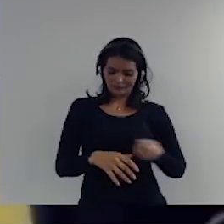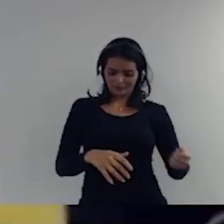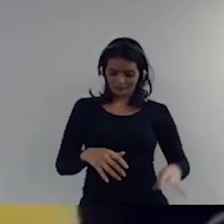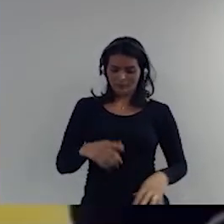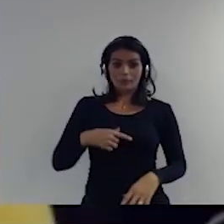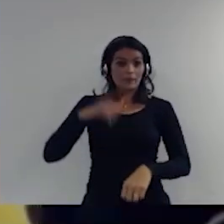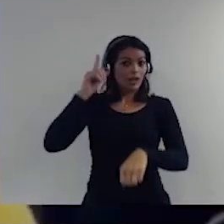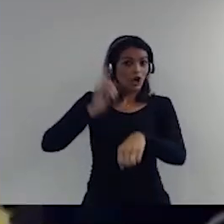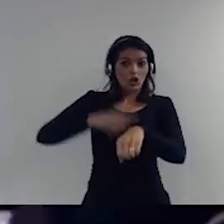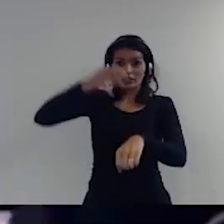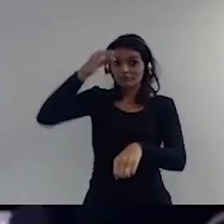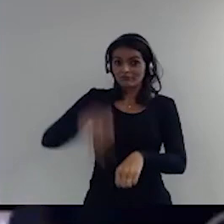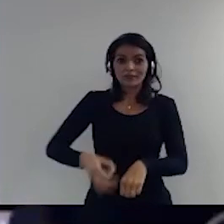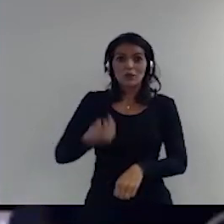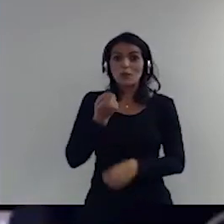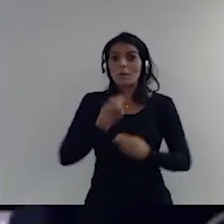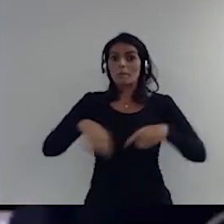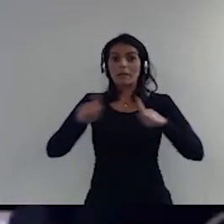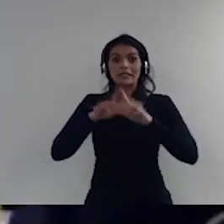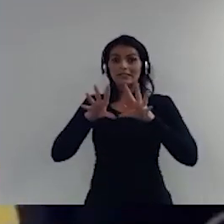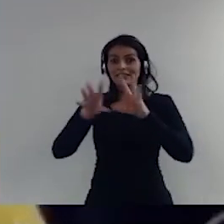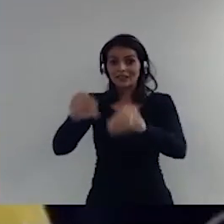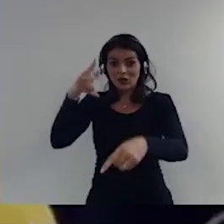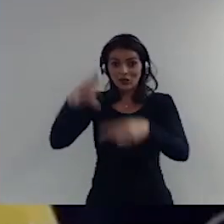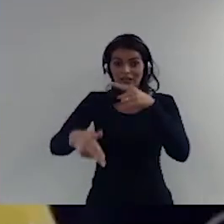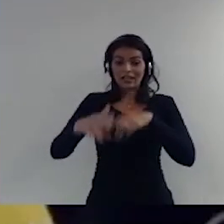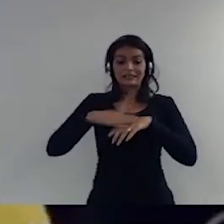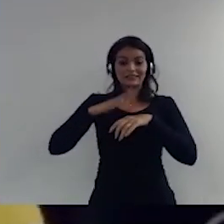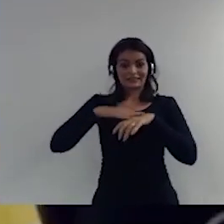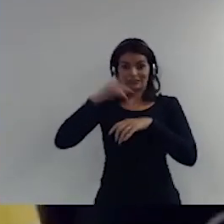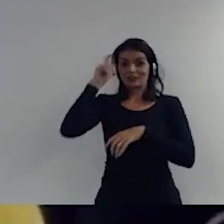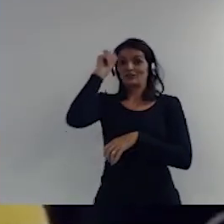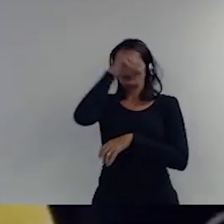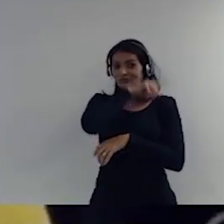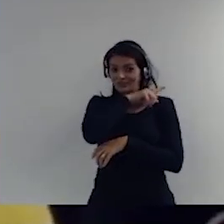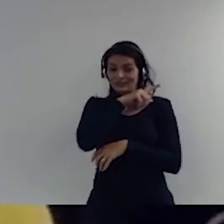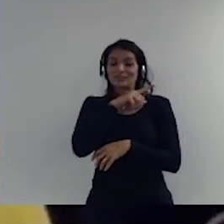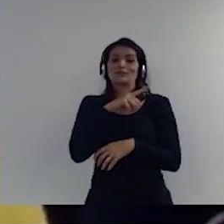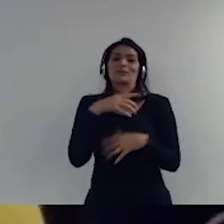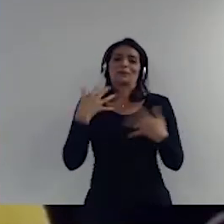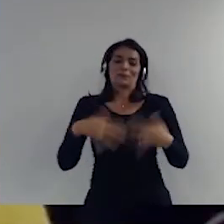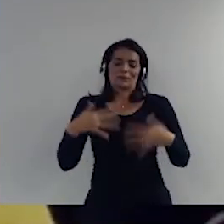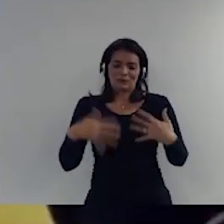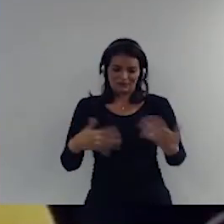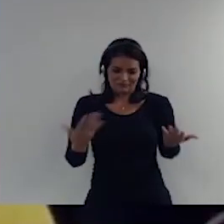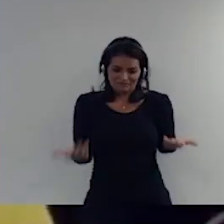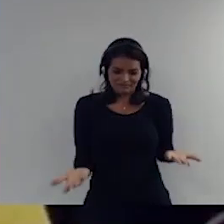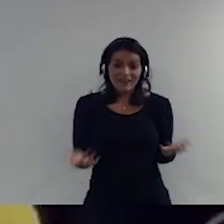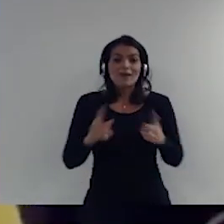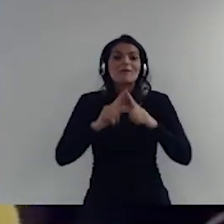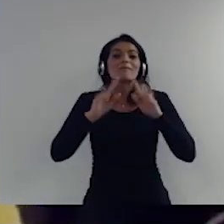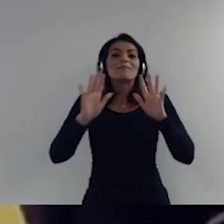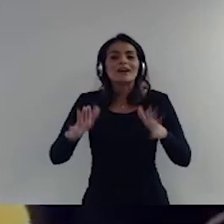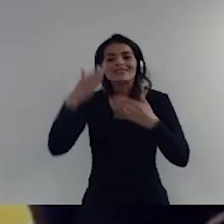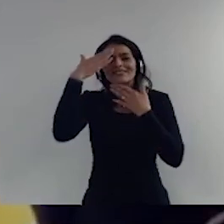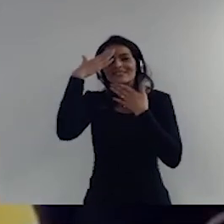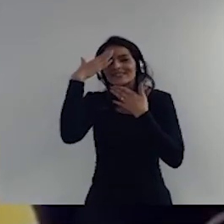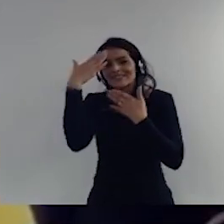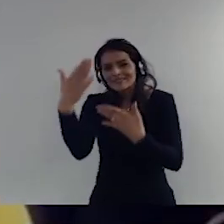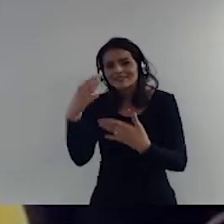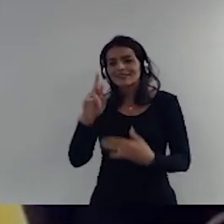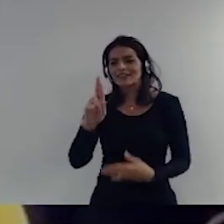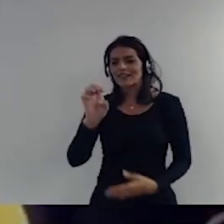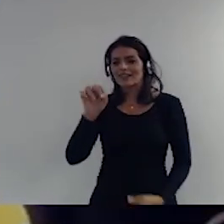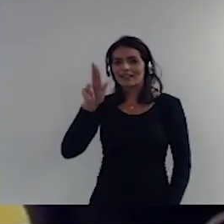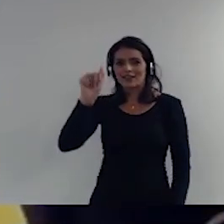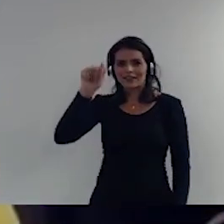Pontualíssimo. Eu não precisei nem intervir aqui, que é uma tarefa, né, aqui um pouco ingrata. Mas agradeço também, doutor